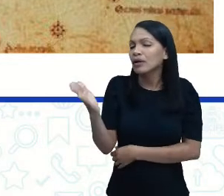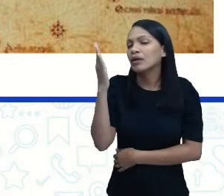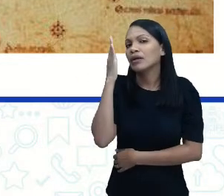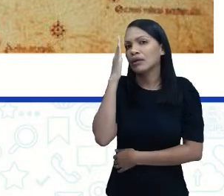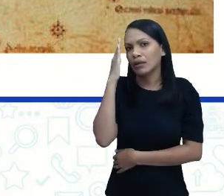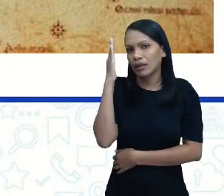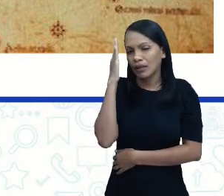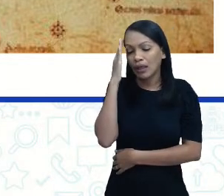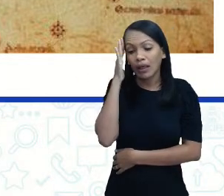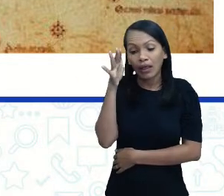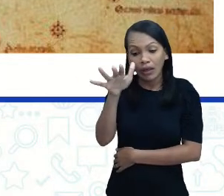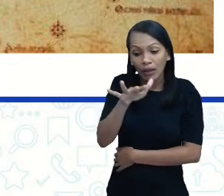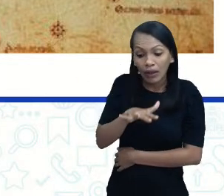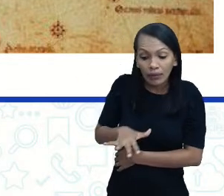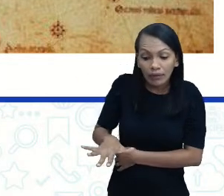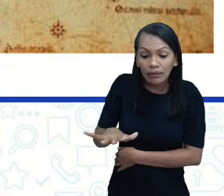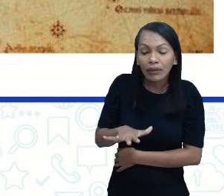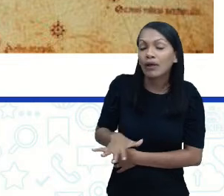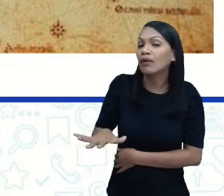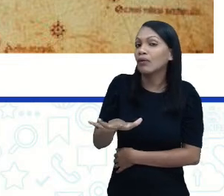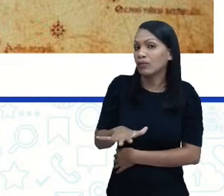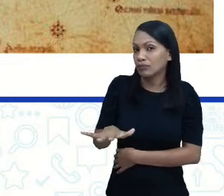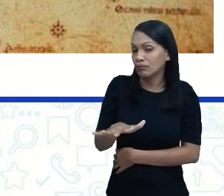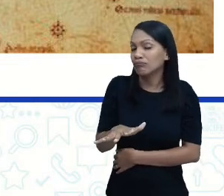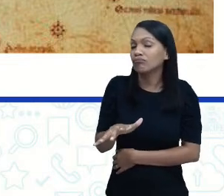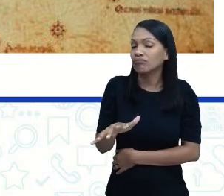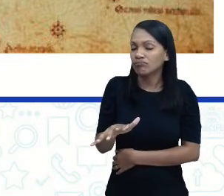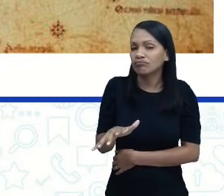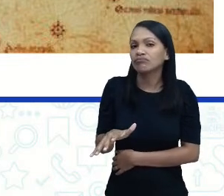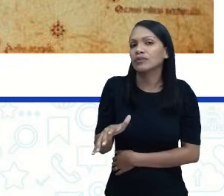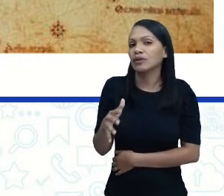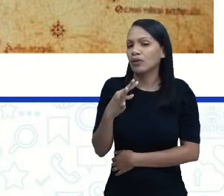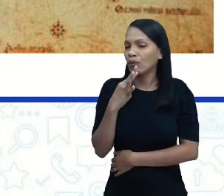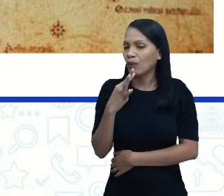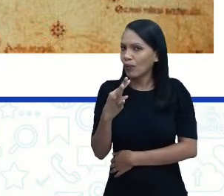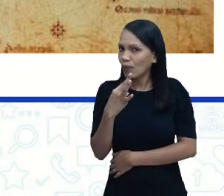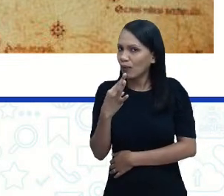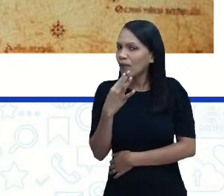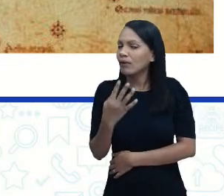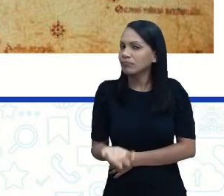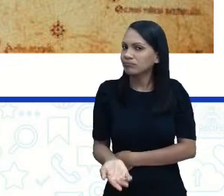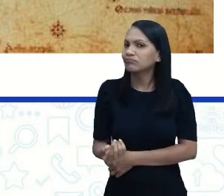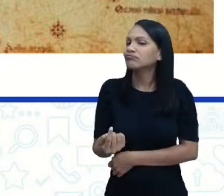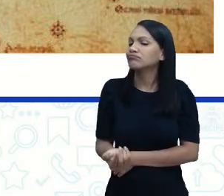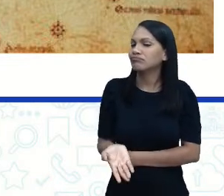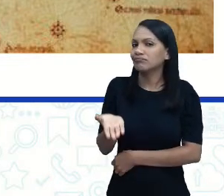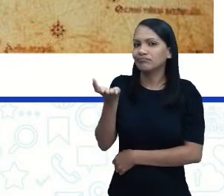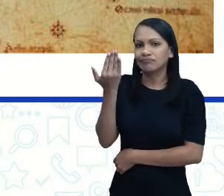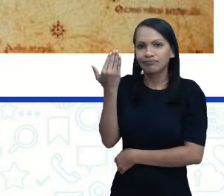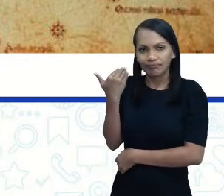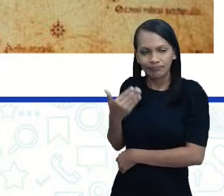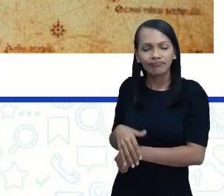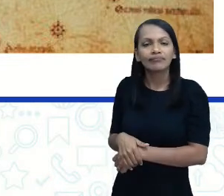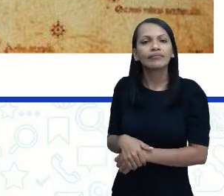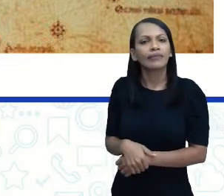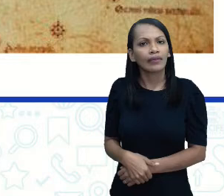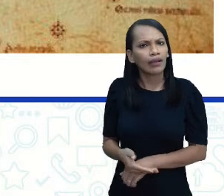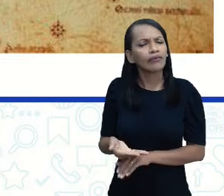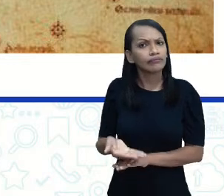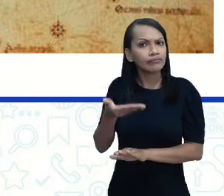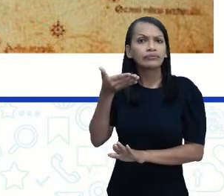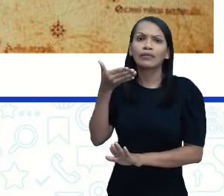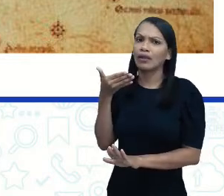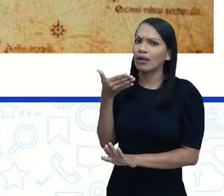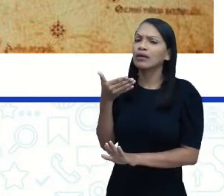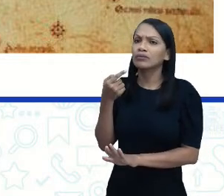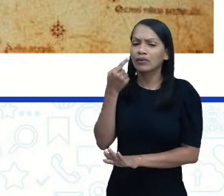os territórios do mundo que se conheciam na época, né? Então a gente observa aí, é uma imagem bem